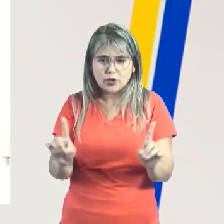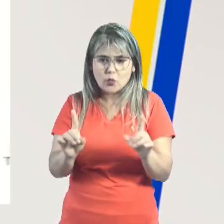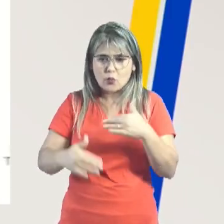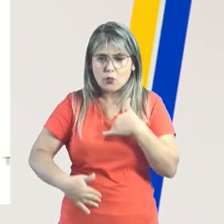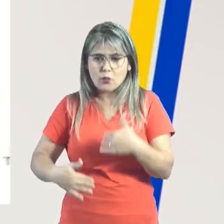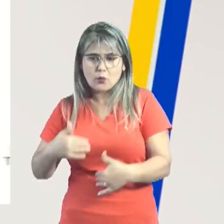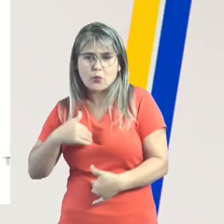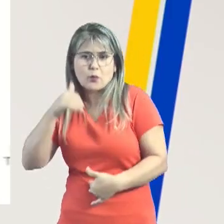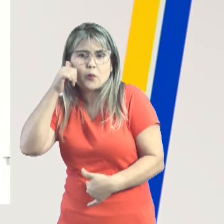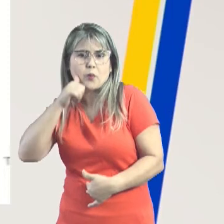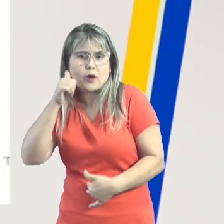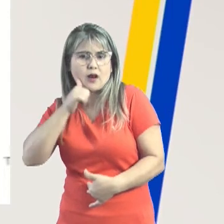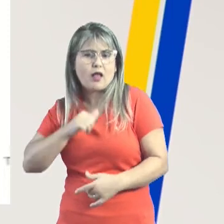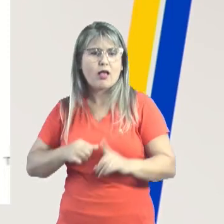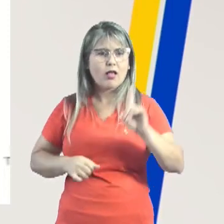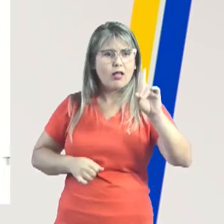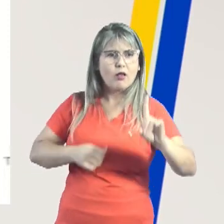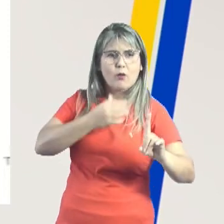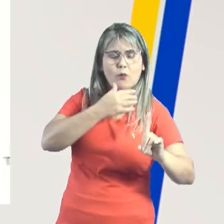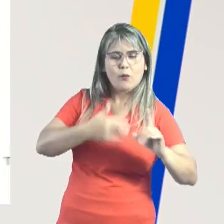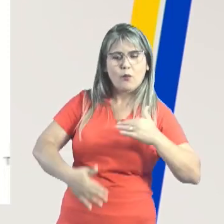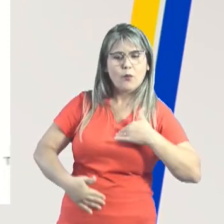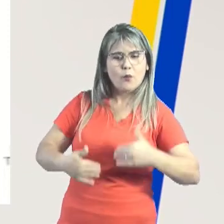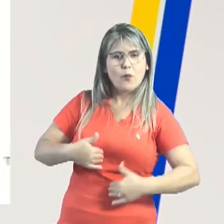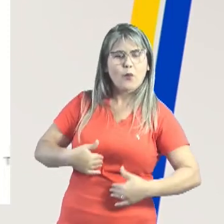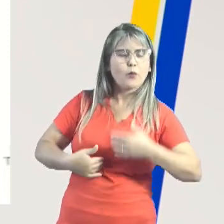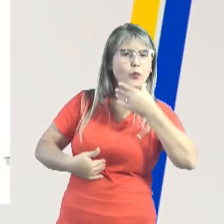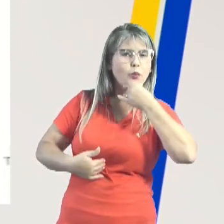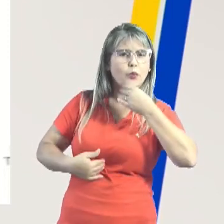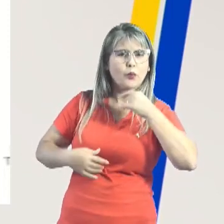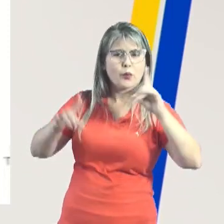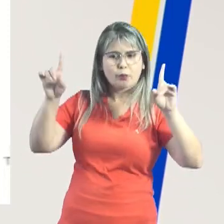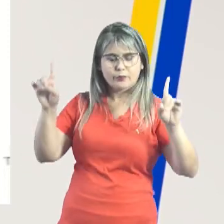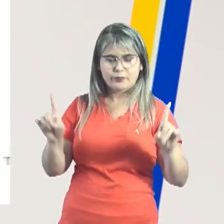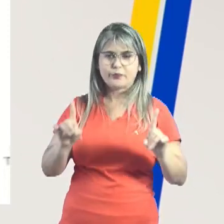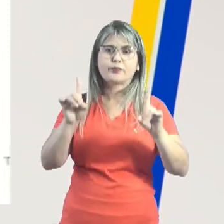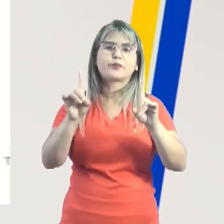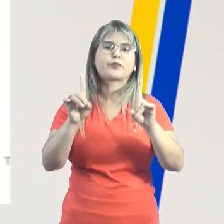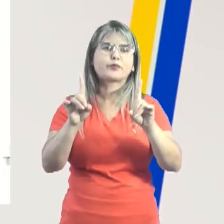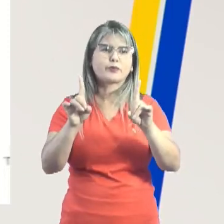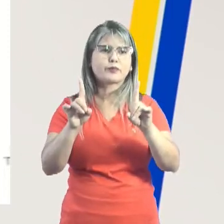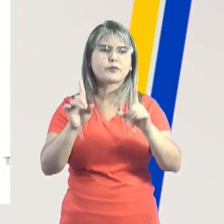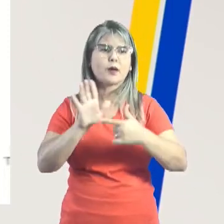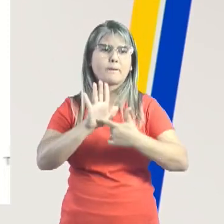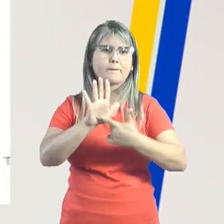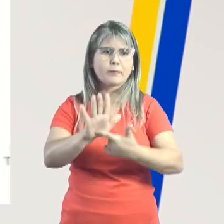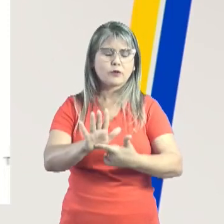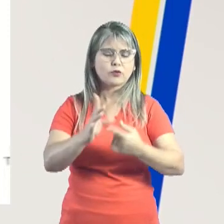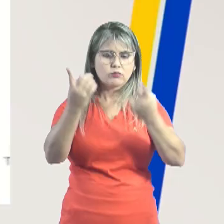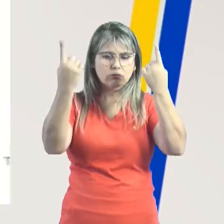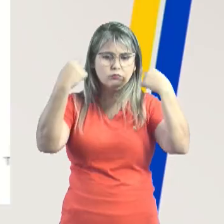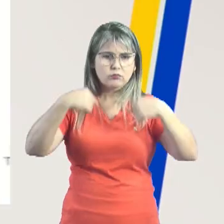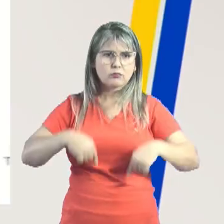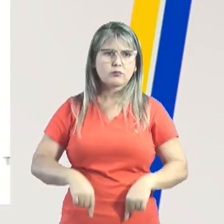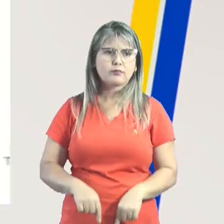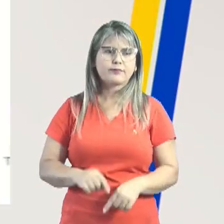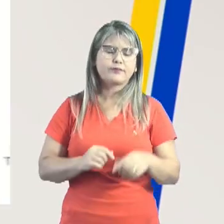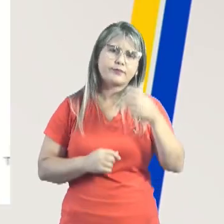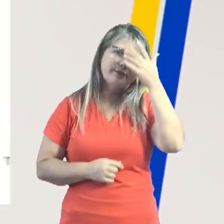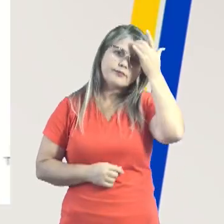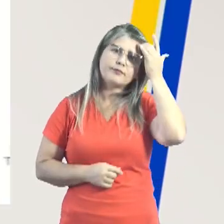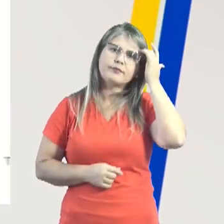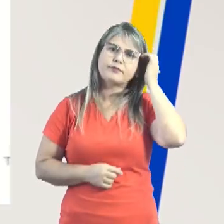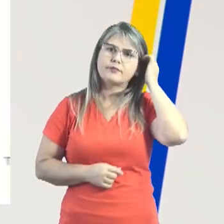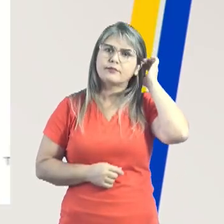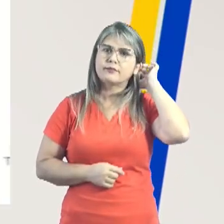ajudar a metabolizar algumas substâncias e assim por diante, viu? E aí nós temos a glândula tireoide aqui, que é